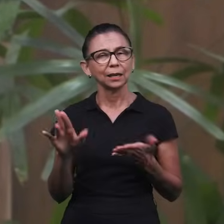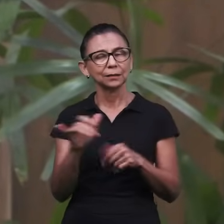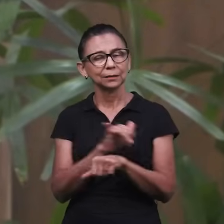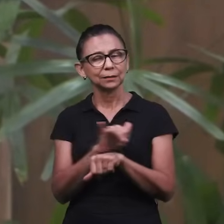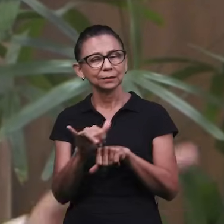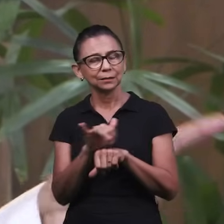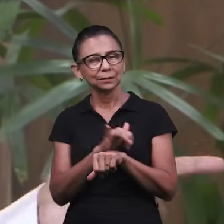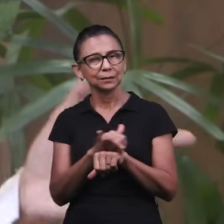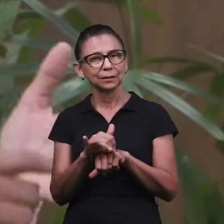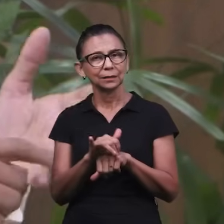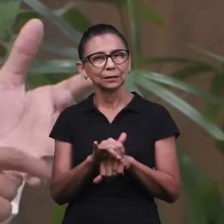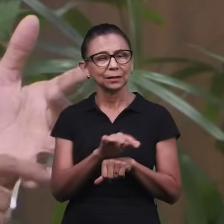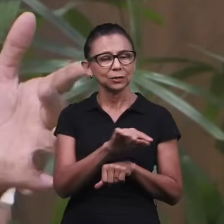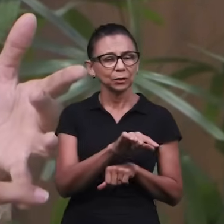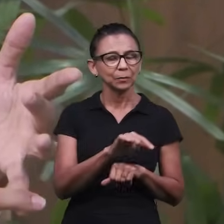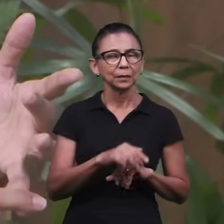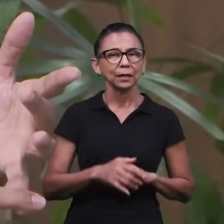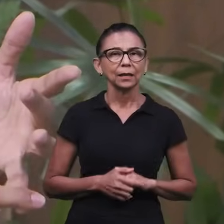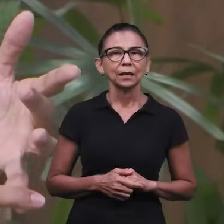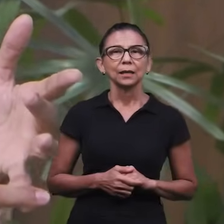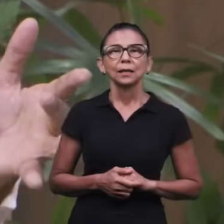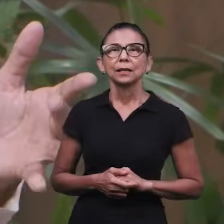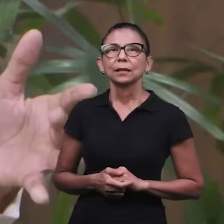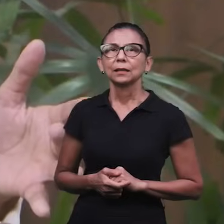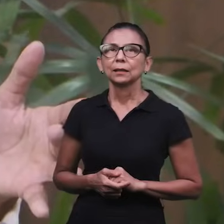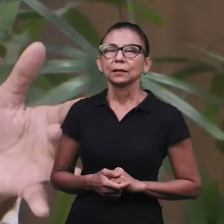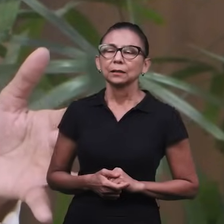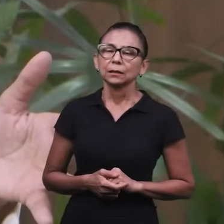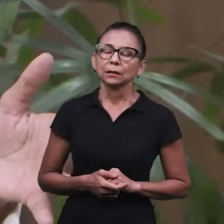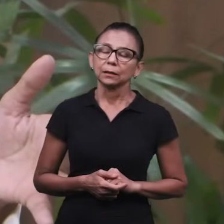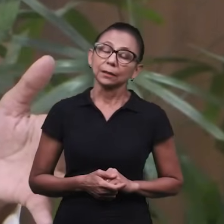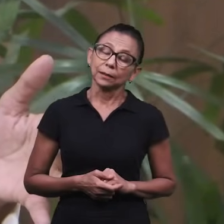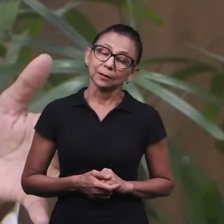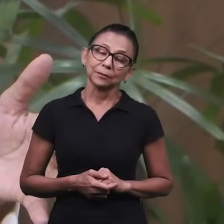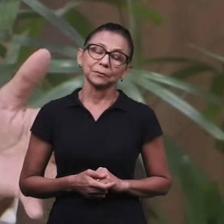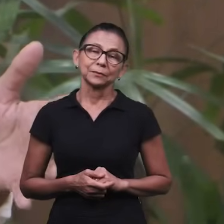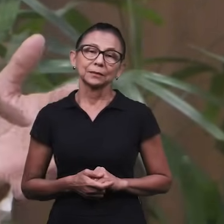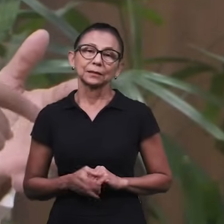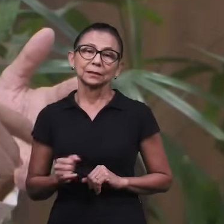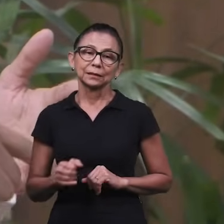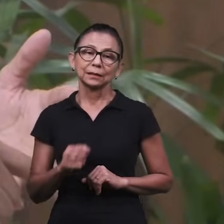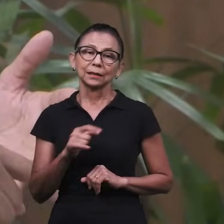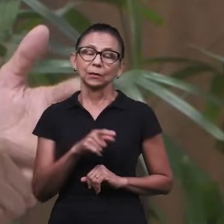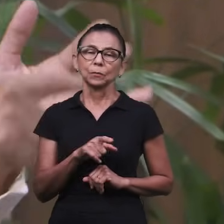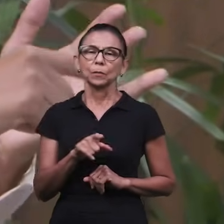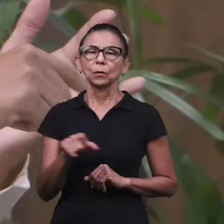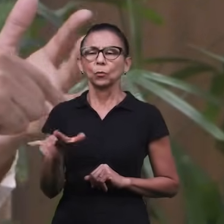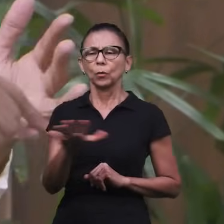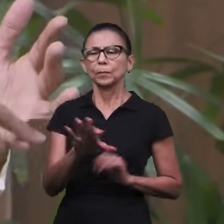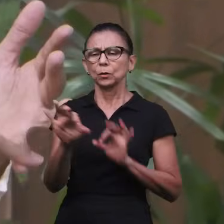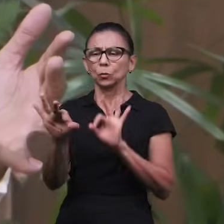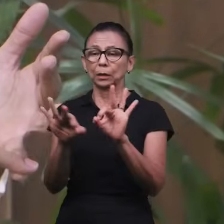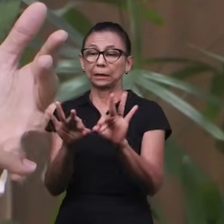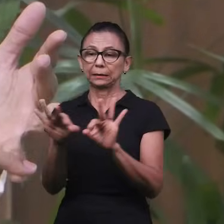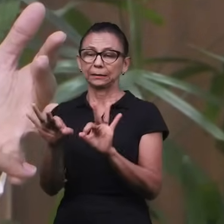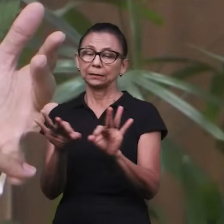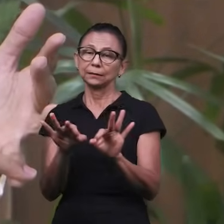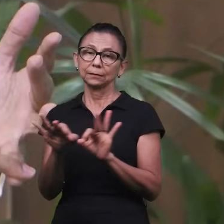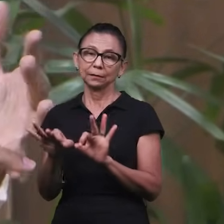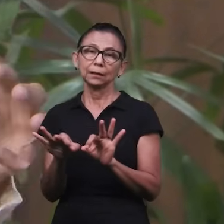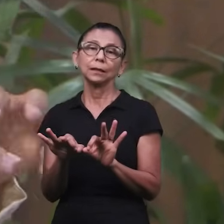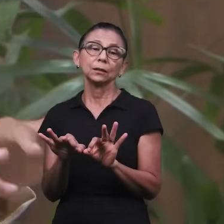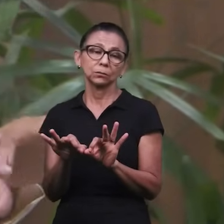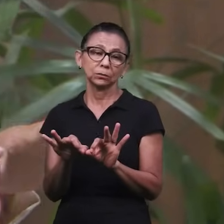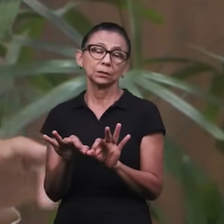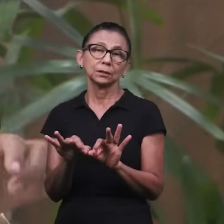encontre mais no ambiente. E aí um ambiente organizado, para alguém que tem dificuldade de se organizar, vai favorecer. Então, se o ambiente é